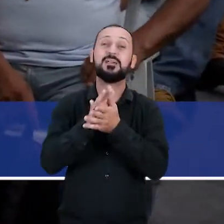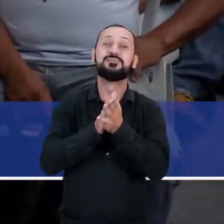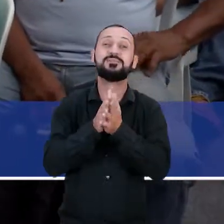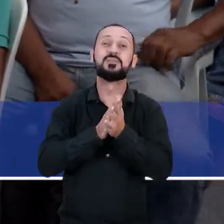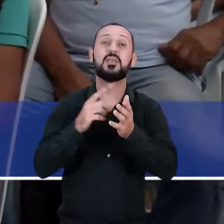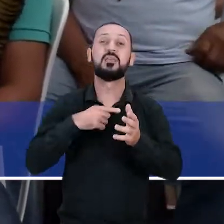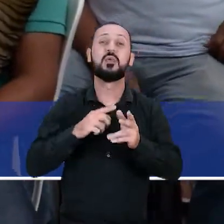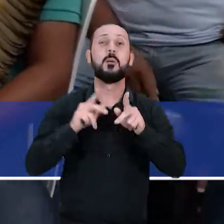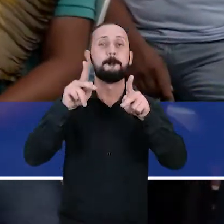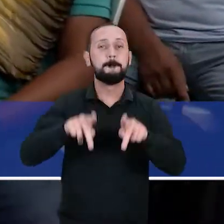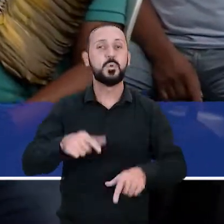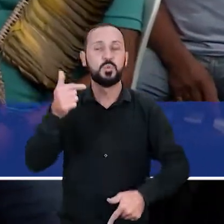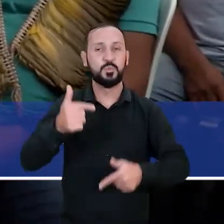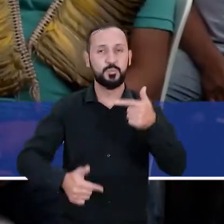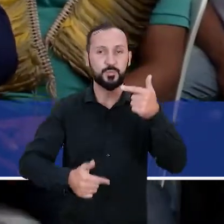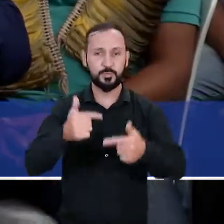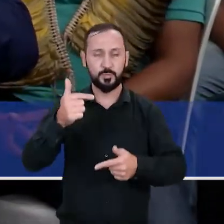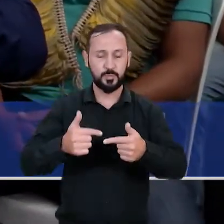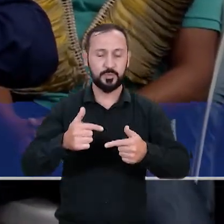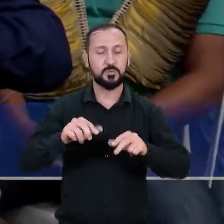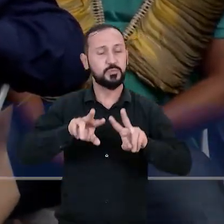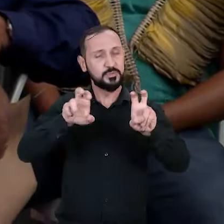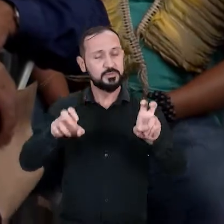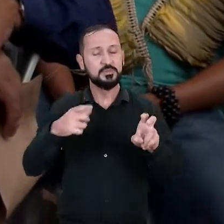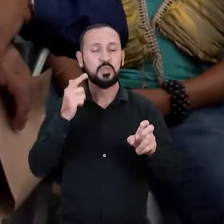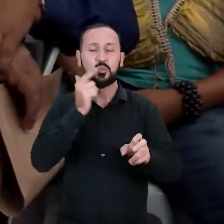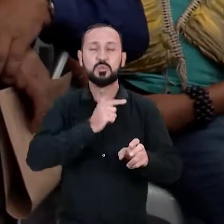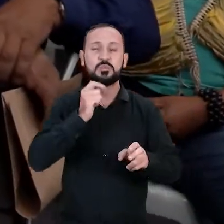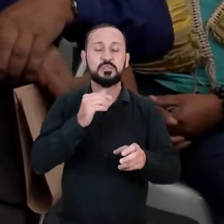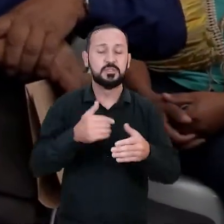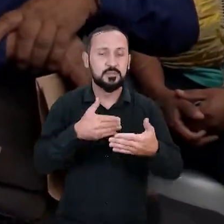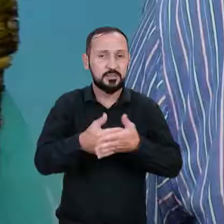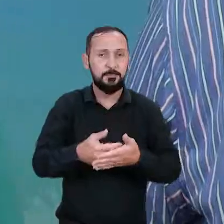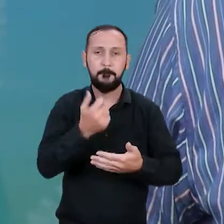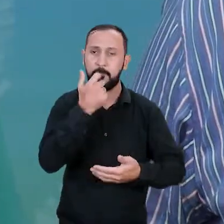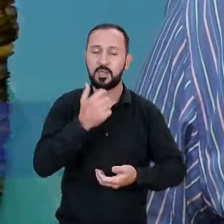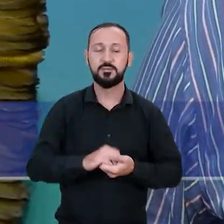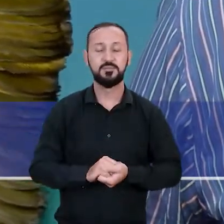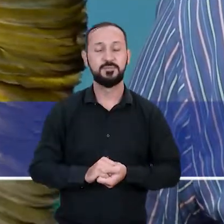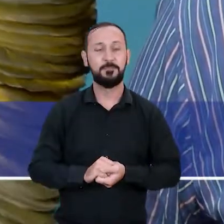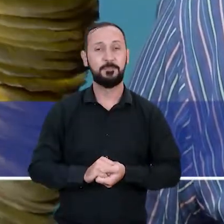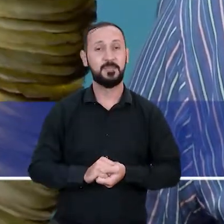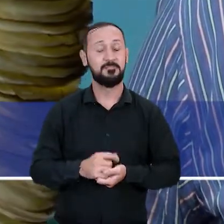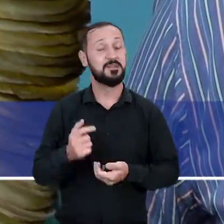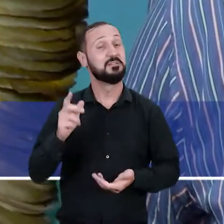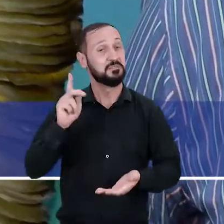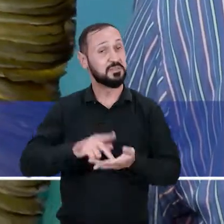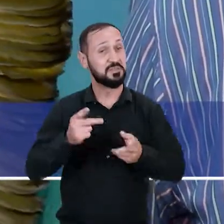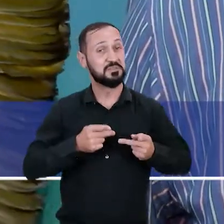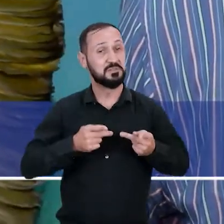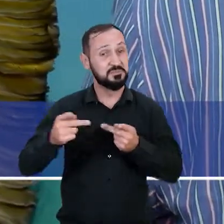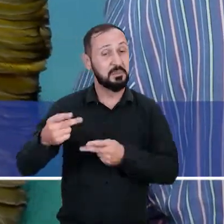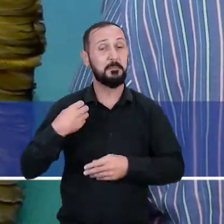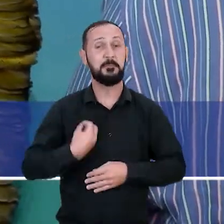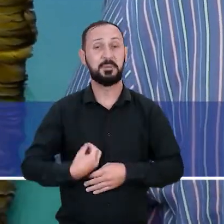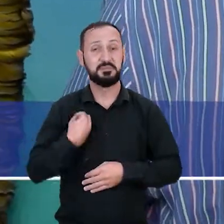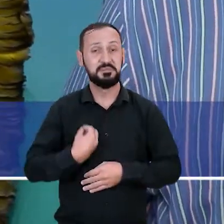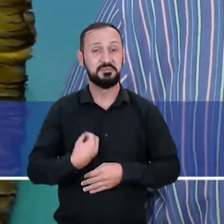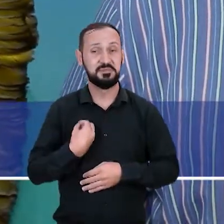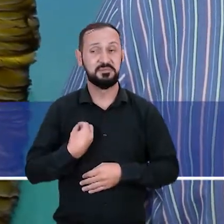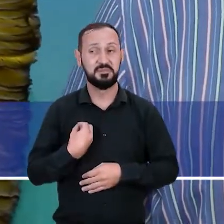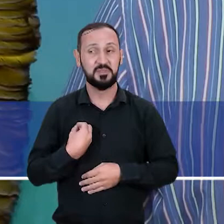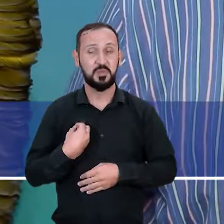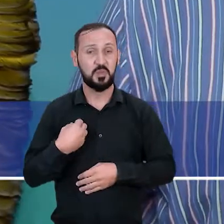uma política pública sobre a matéria se concretize em breve. É um grande privilégio estar participando dessa audiência aqui. Nós,